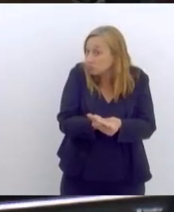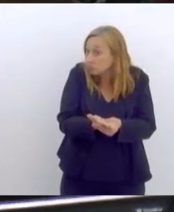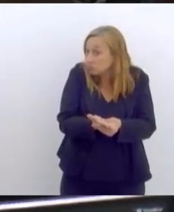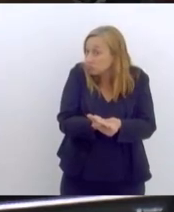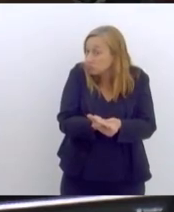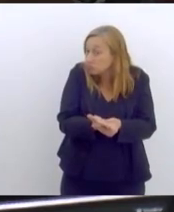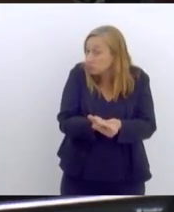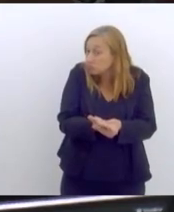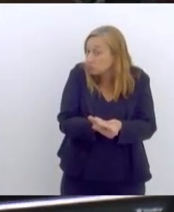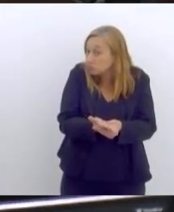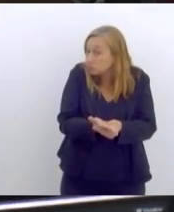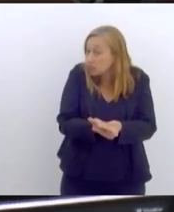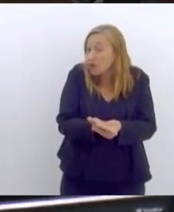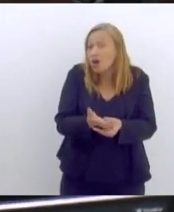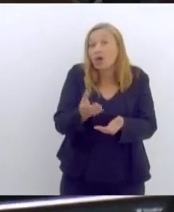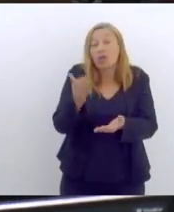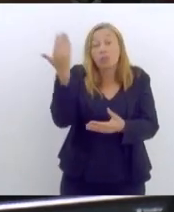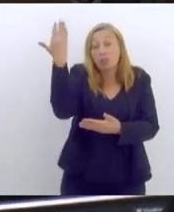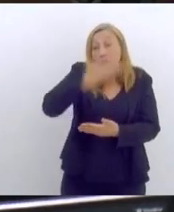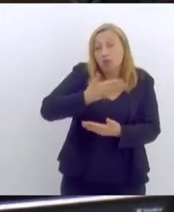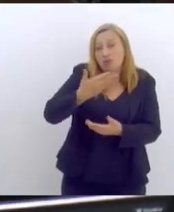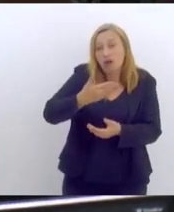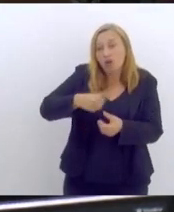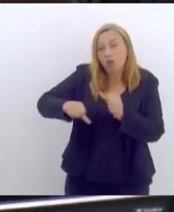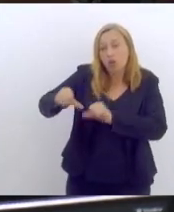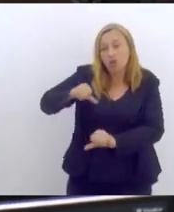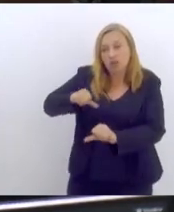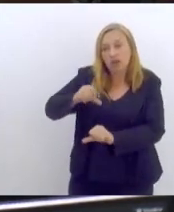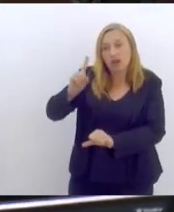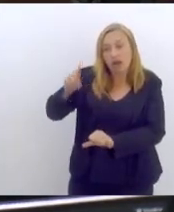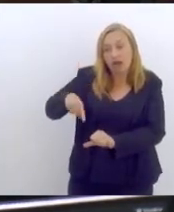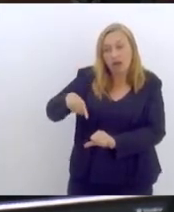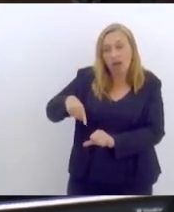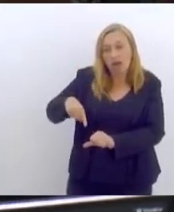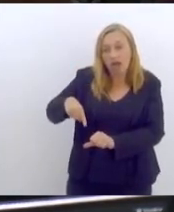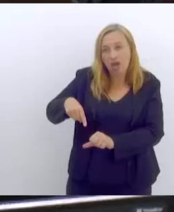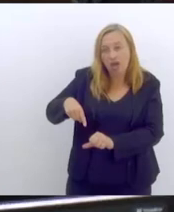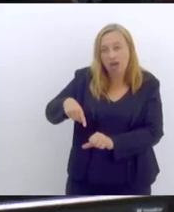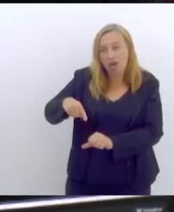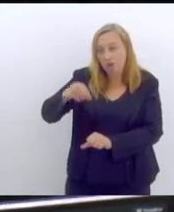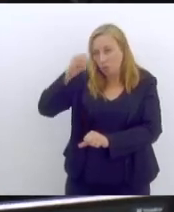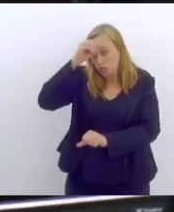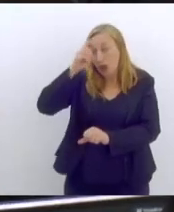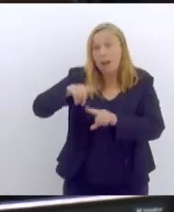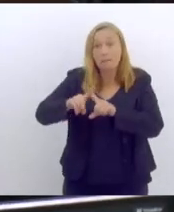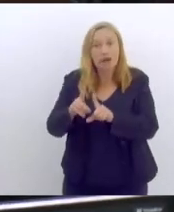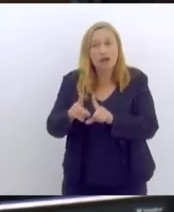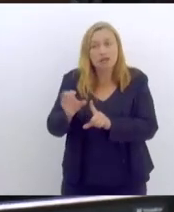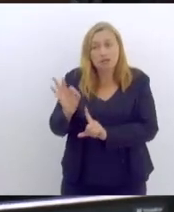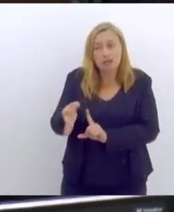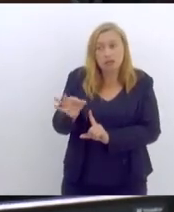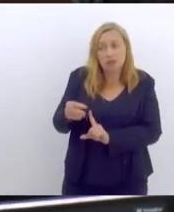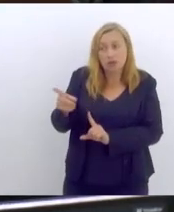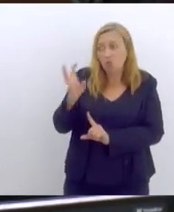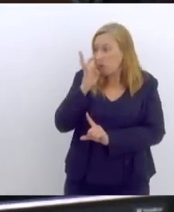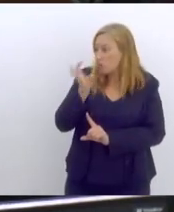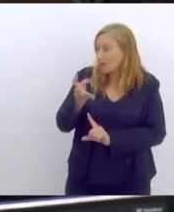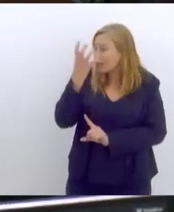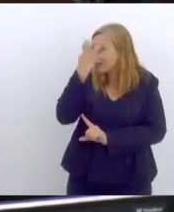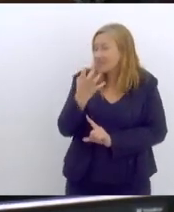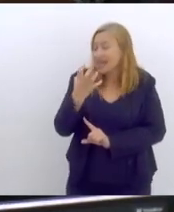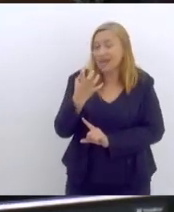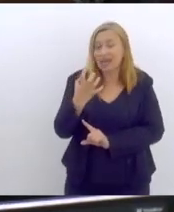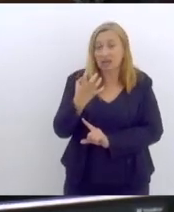definitivo, até que prove o contrário, ele é inocente. Mas é evidente que pesa contra ele uma acusação